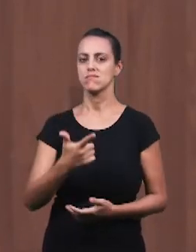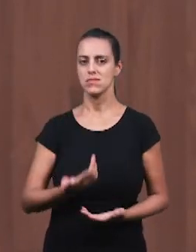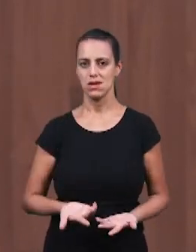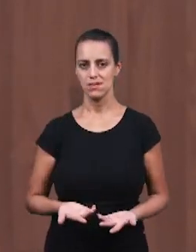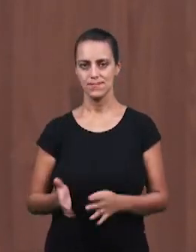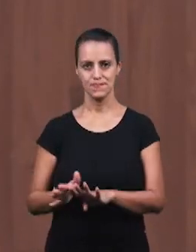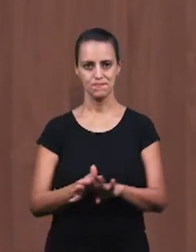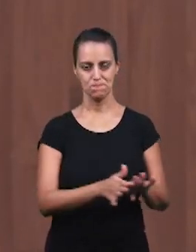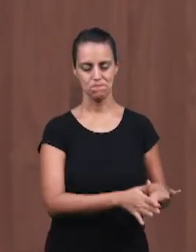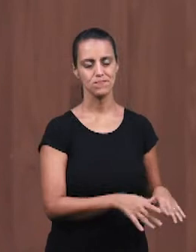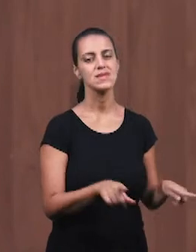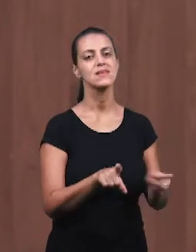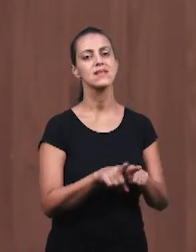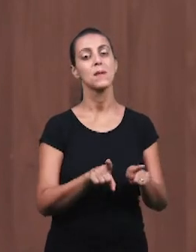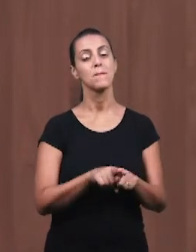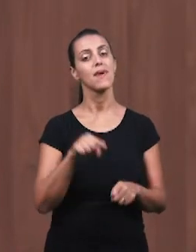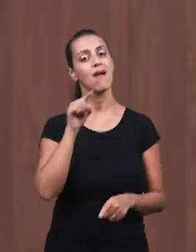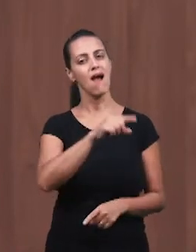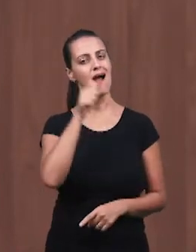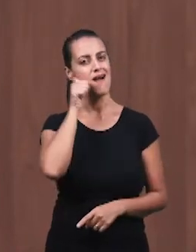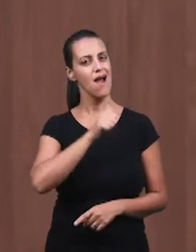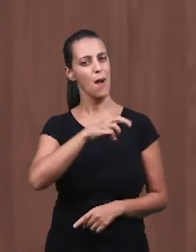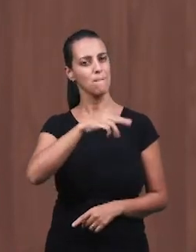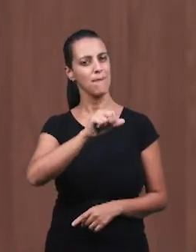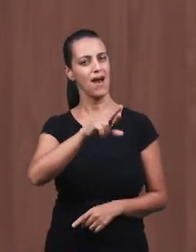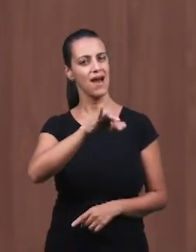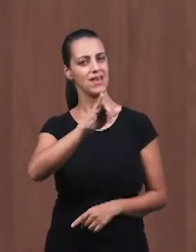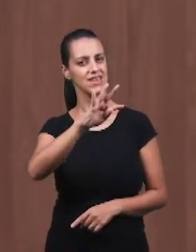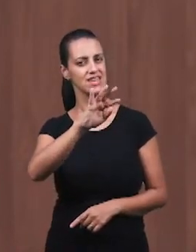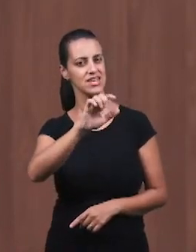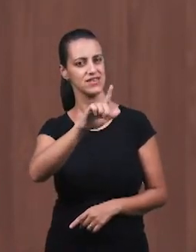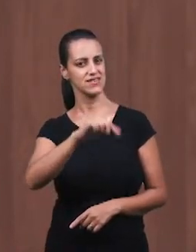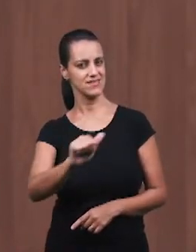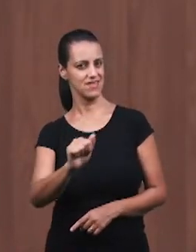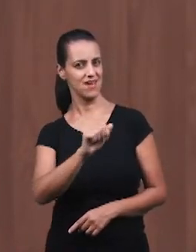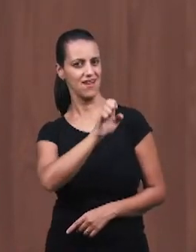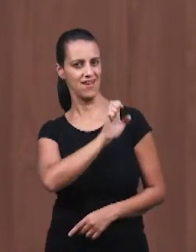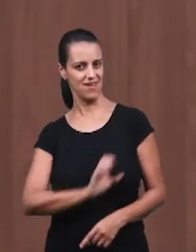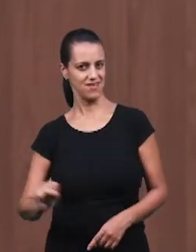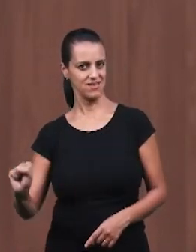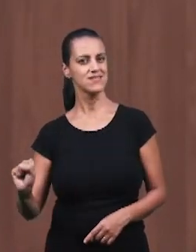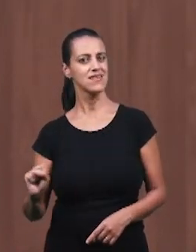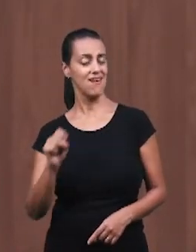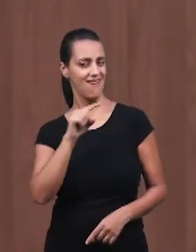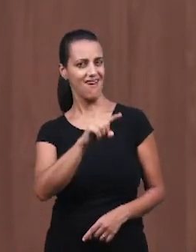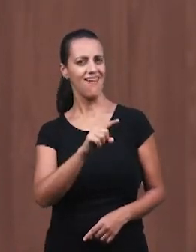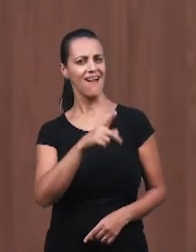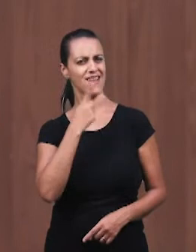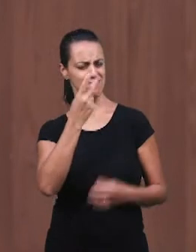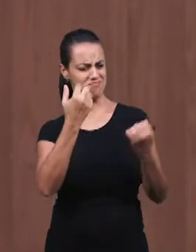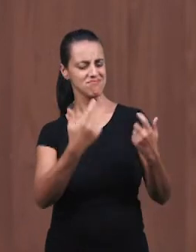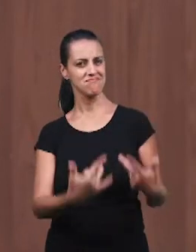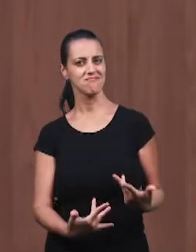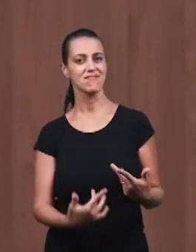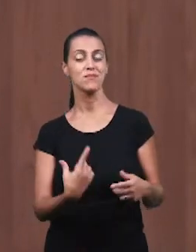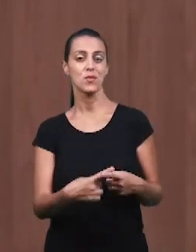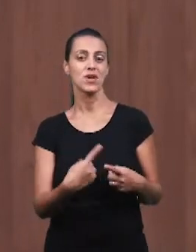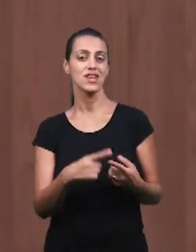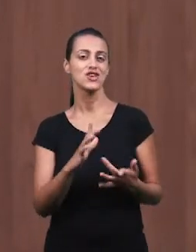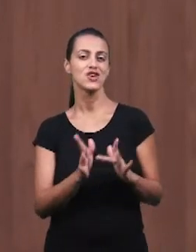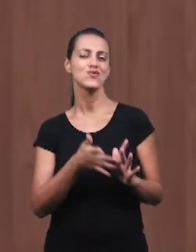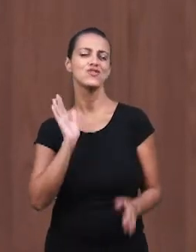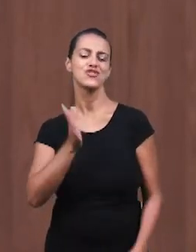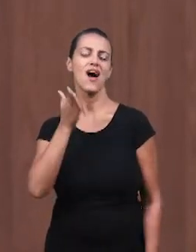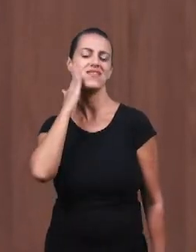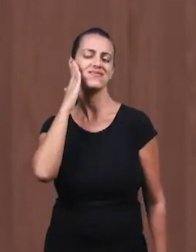Ítalo. Também a nossa irmã Maritza, que é do grupo de senhoras lá de El Salvador, a irmã colocou muito bem que Jesus já sabia